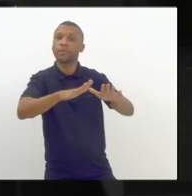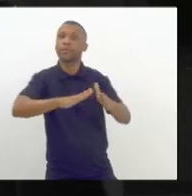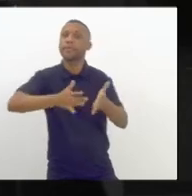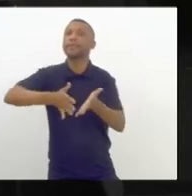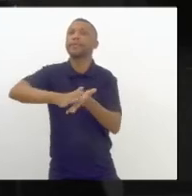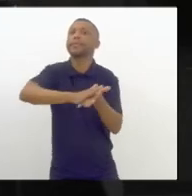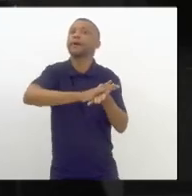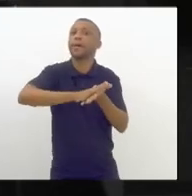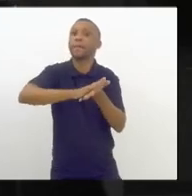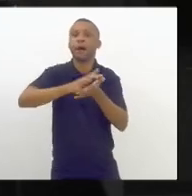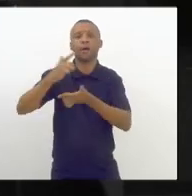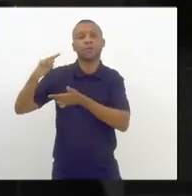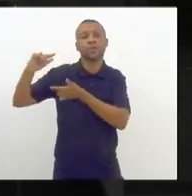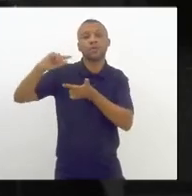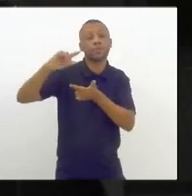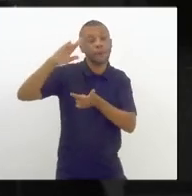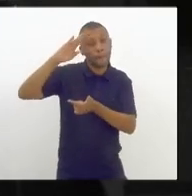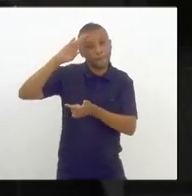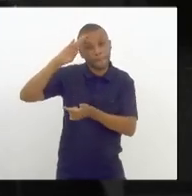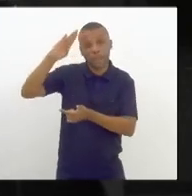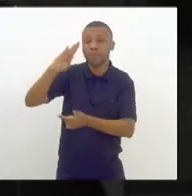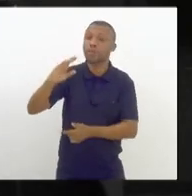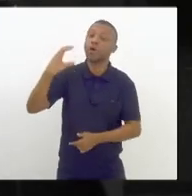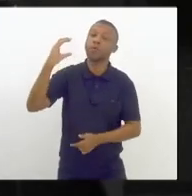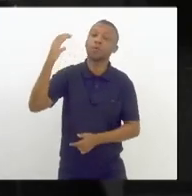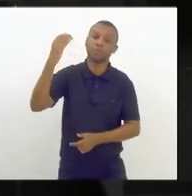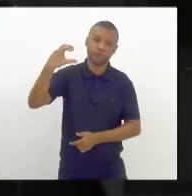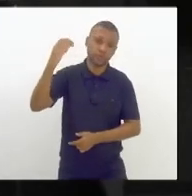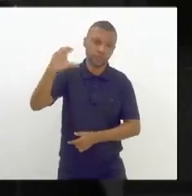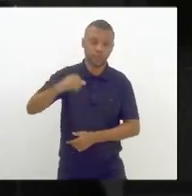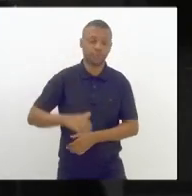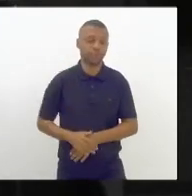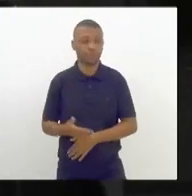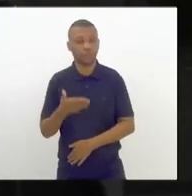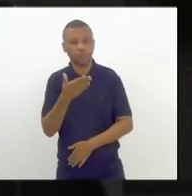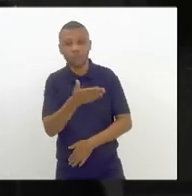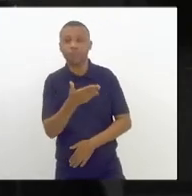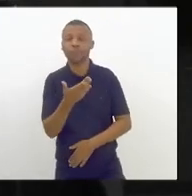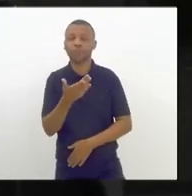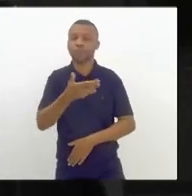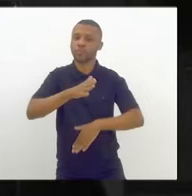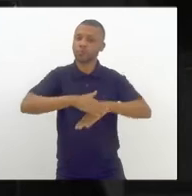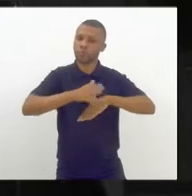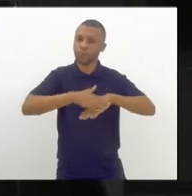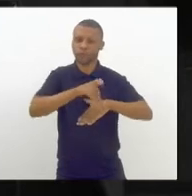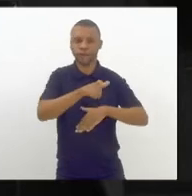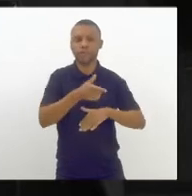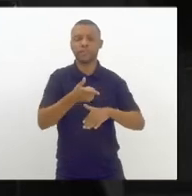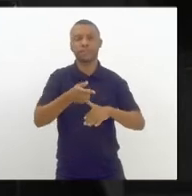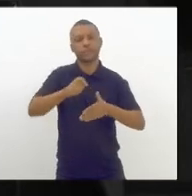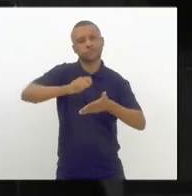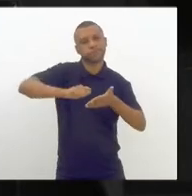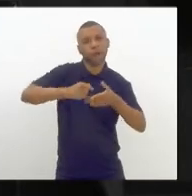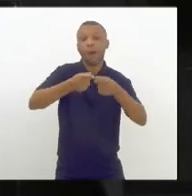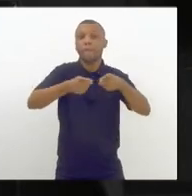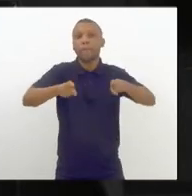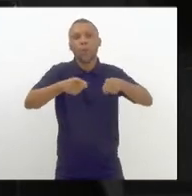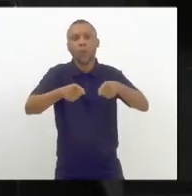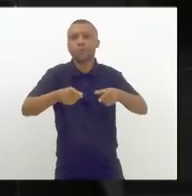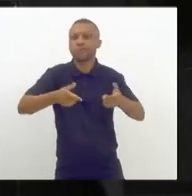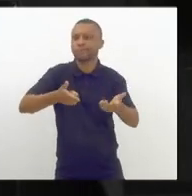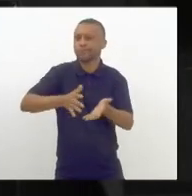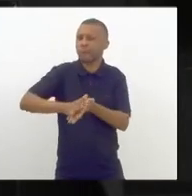certamente a principal de Niterói Hilton participava ele mesmo das rodas de samba ele mesmo era músico atuante